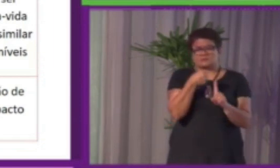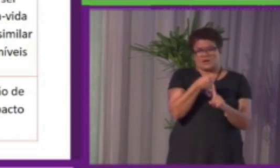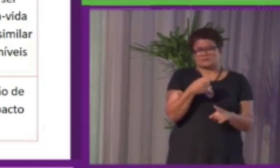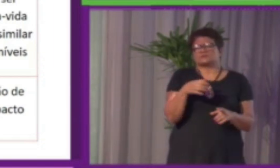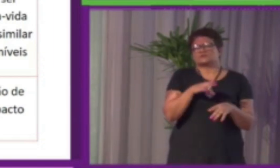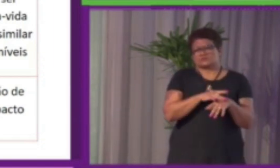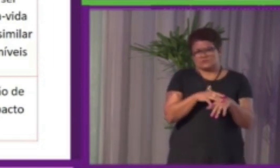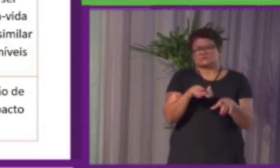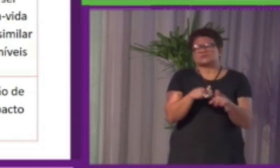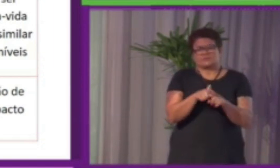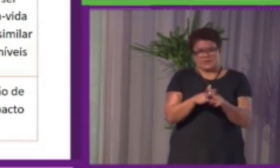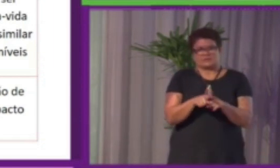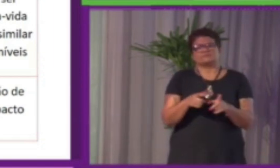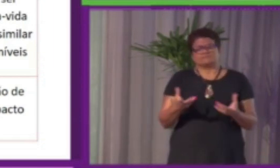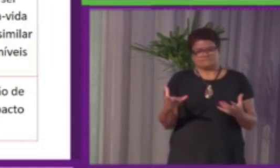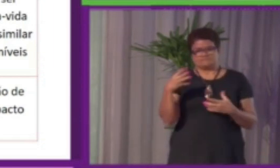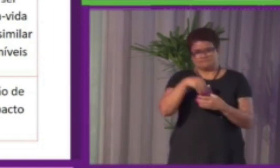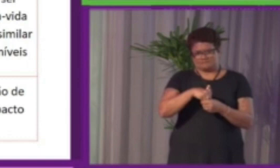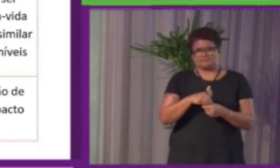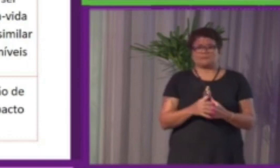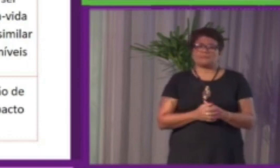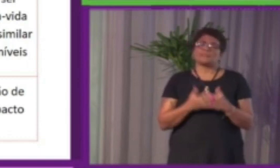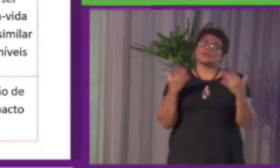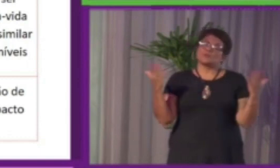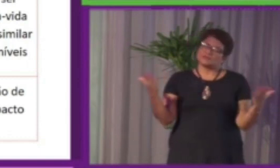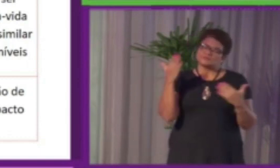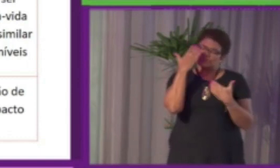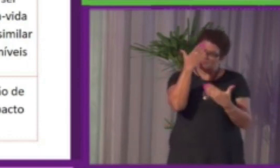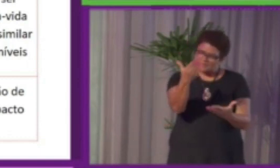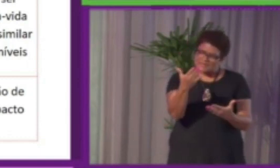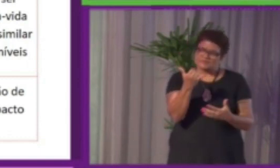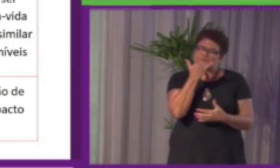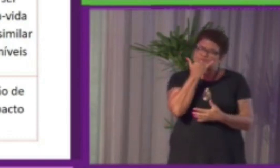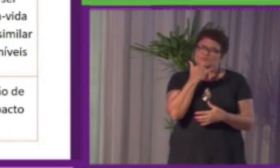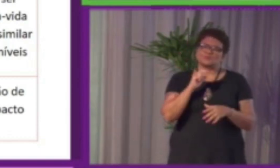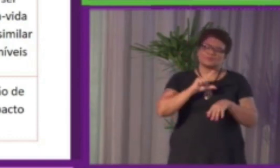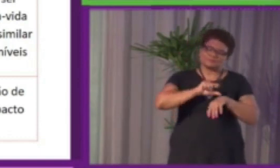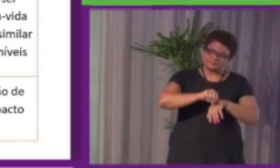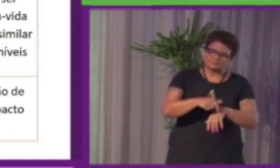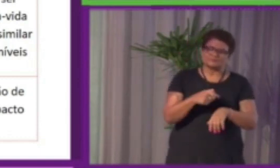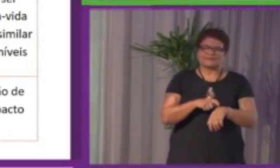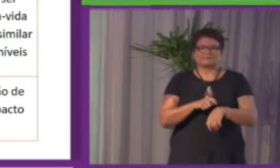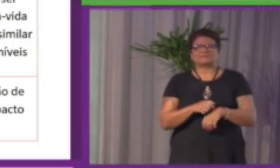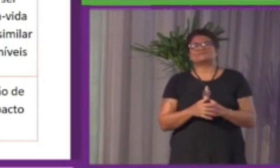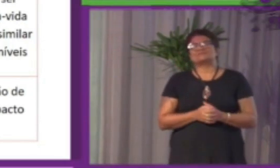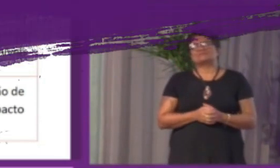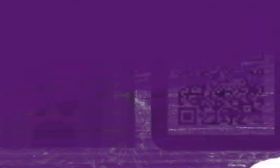tenham sido considerados. Tá? Então, era isso, pessoal. Obrigado. Desculpe por ter cedido o tempo.